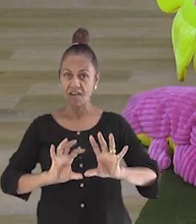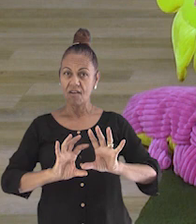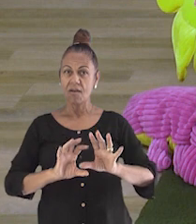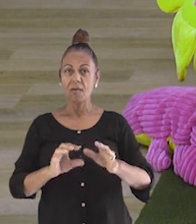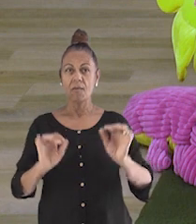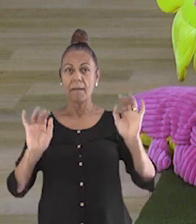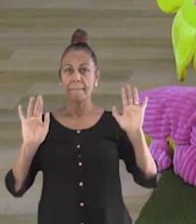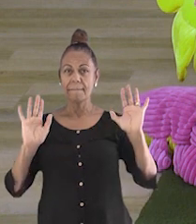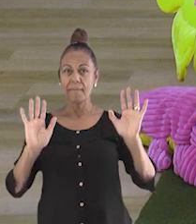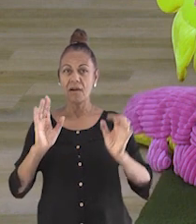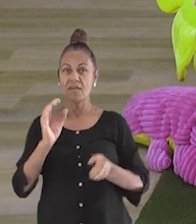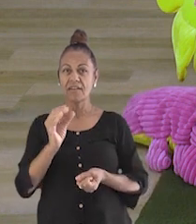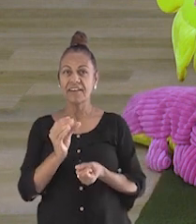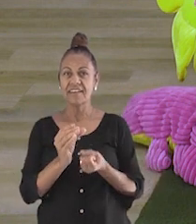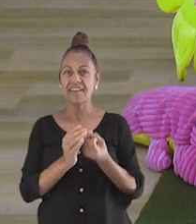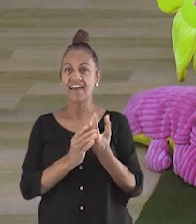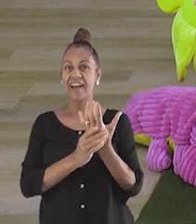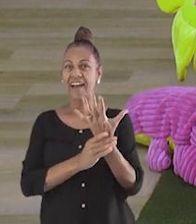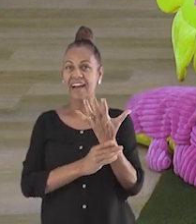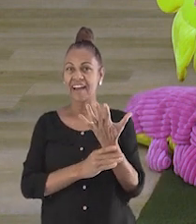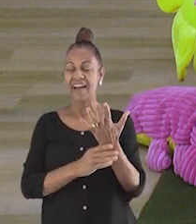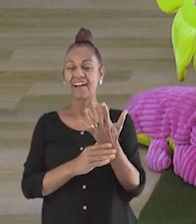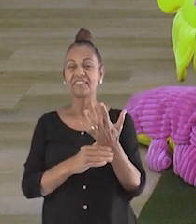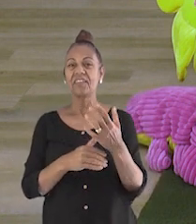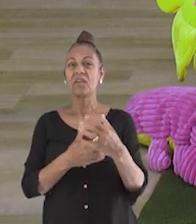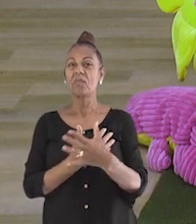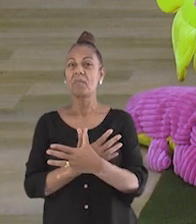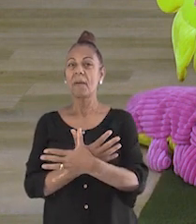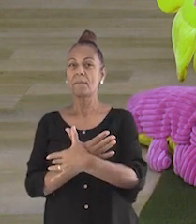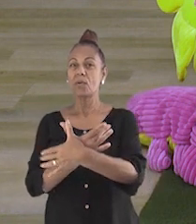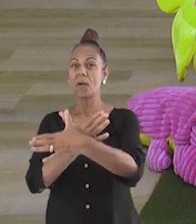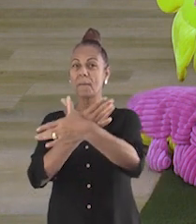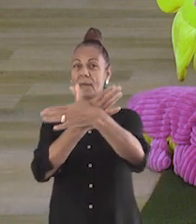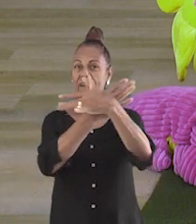para fazer uma borboleta para brincar